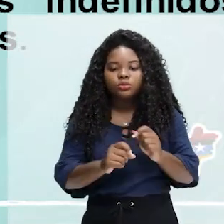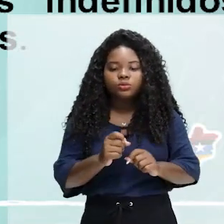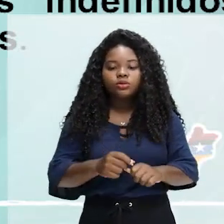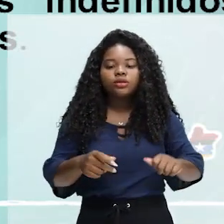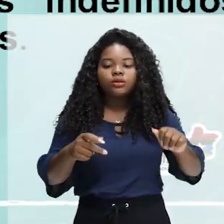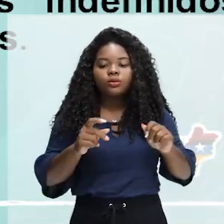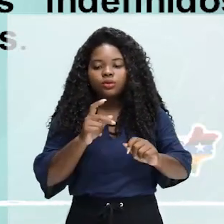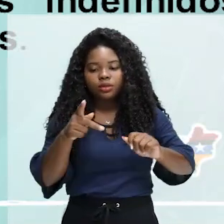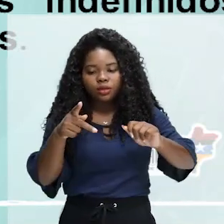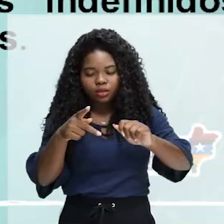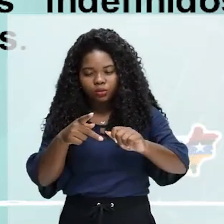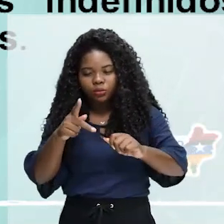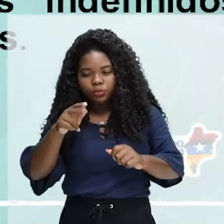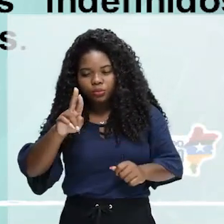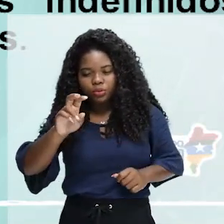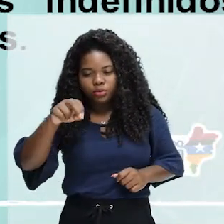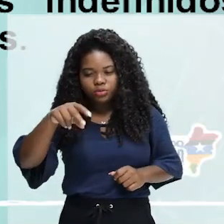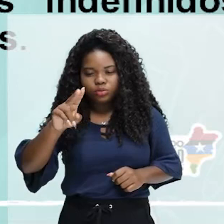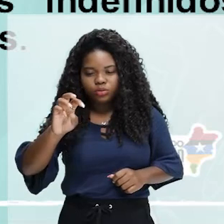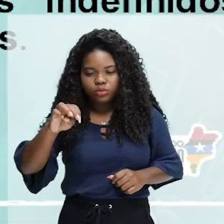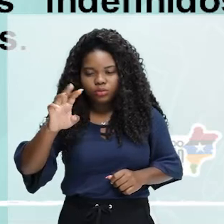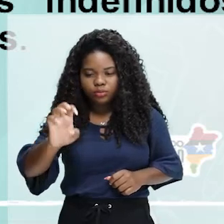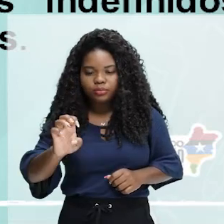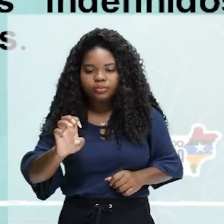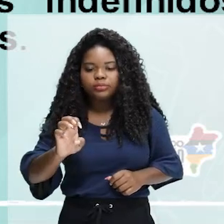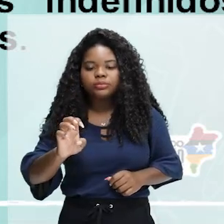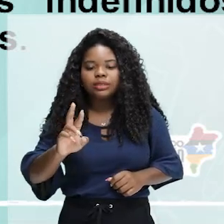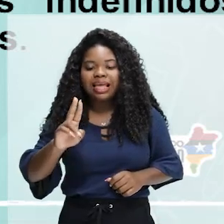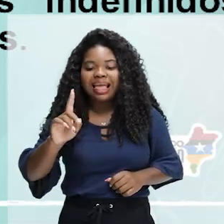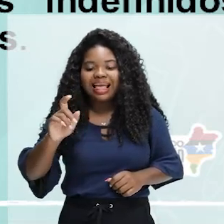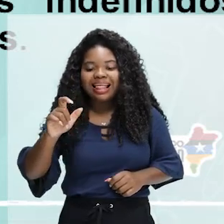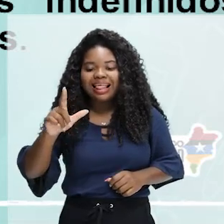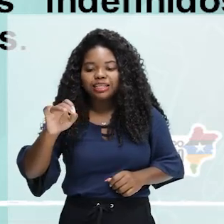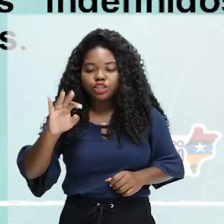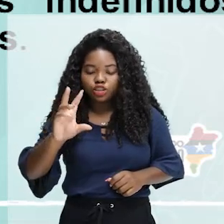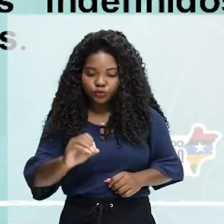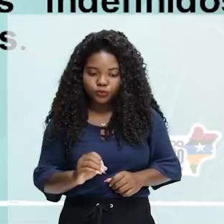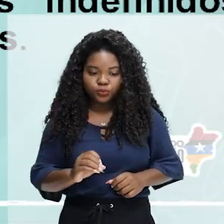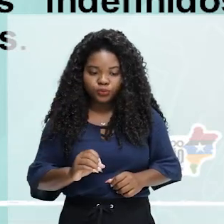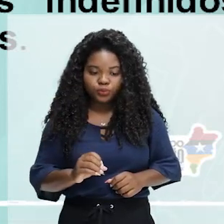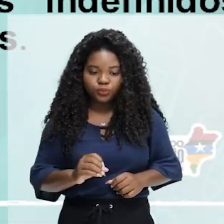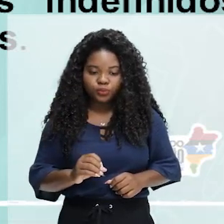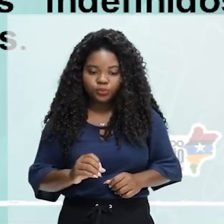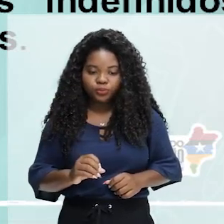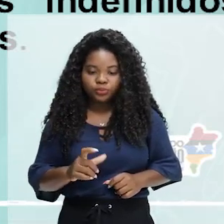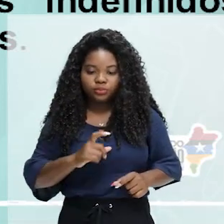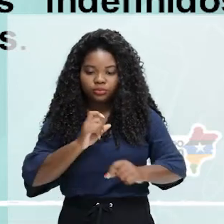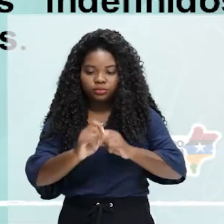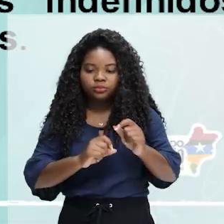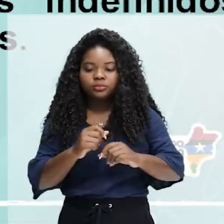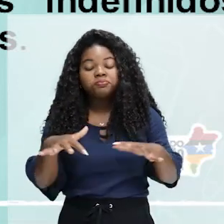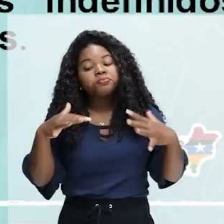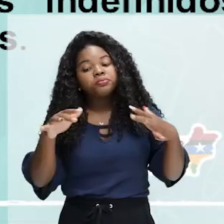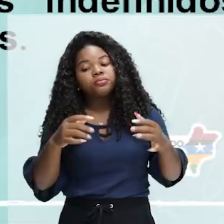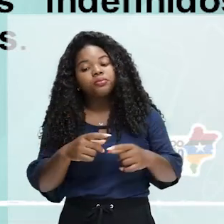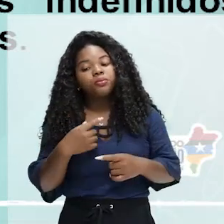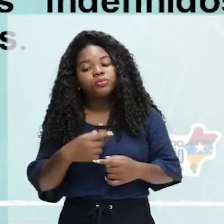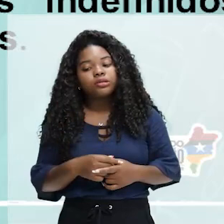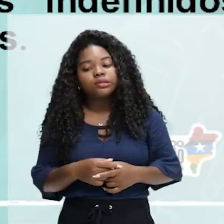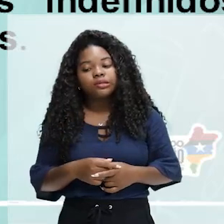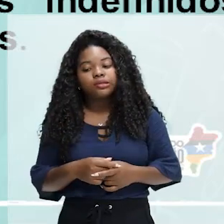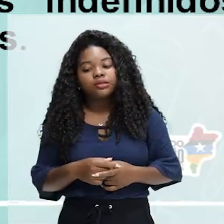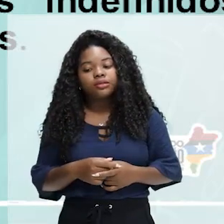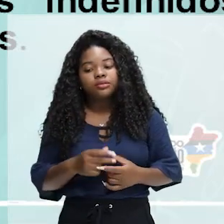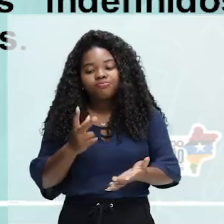o pronome onde, quanto, cujo e sucessivamente. No entanto, é necessário ficar atento, porque nem sempre